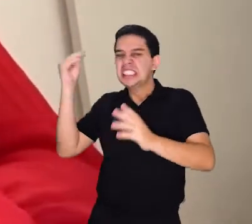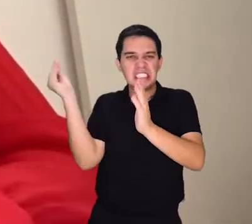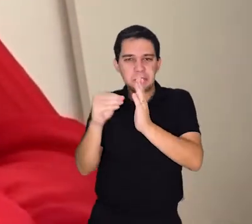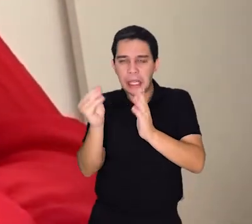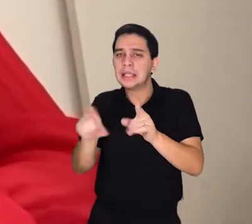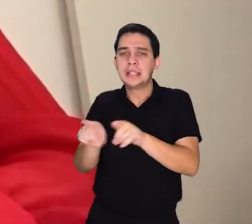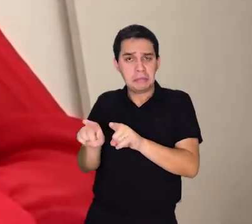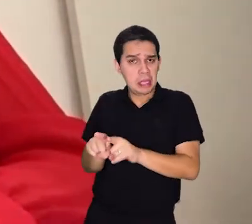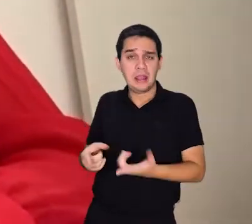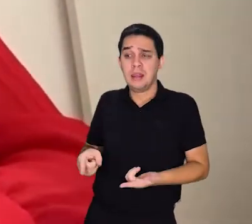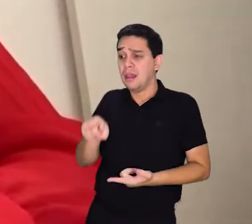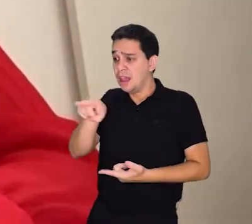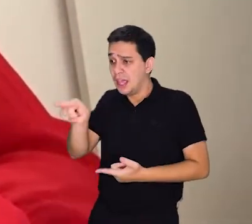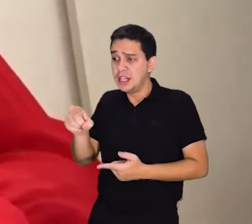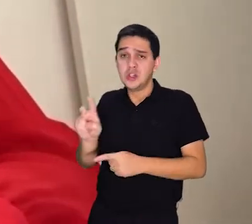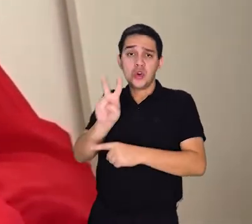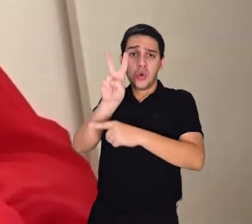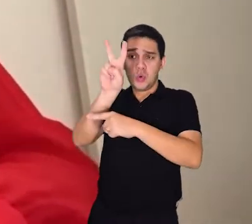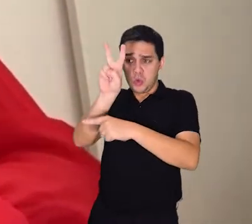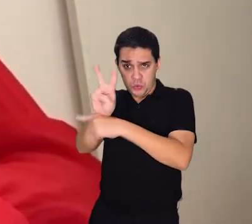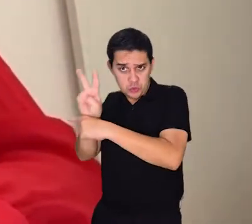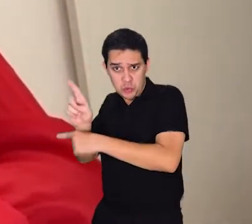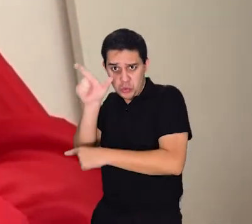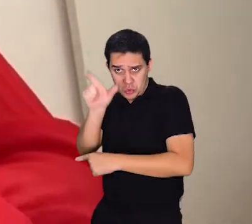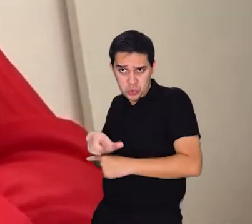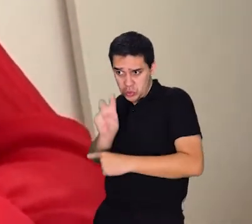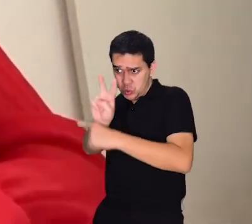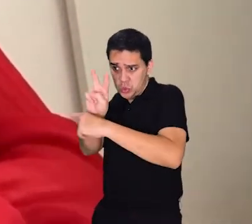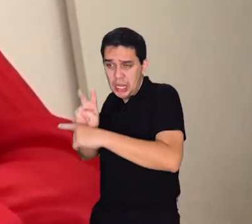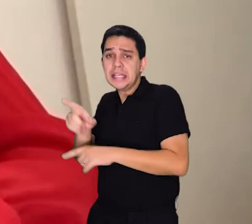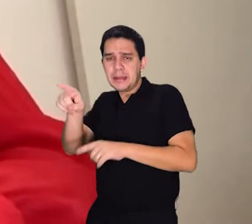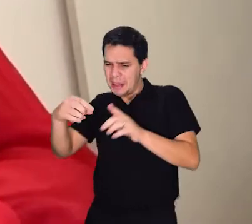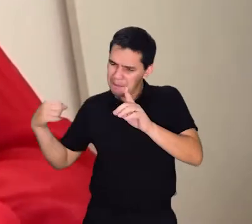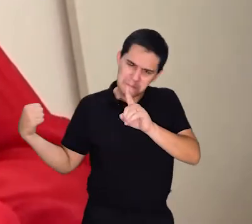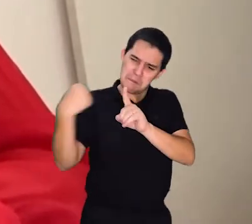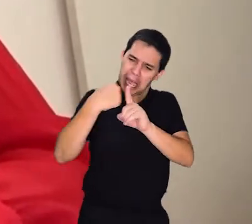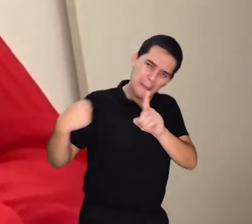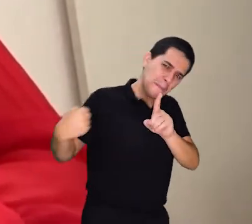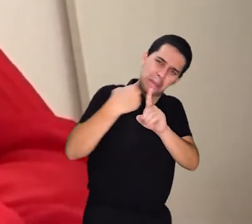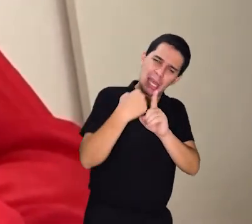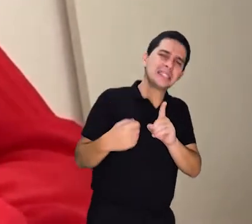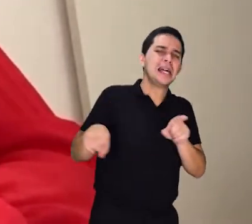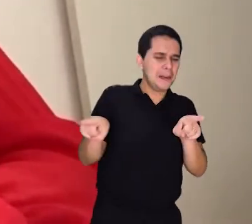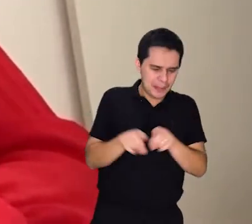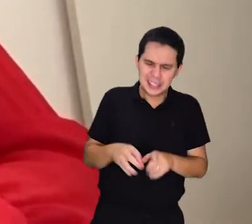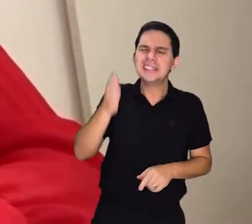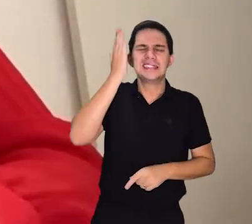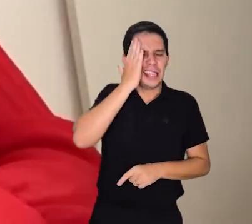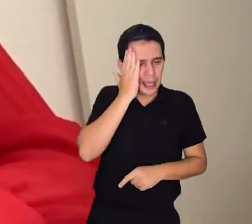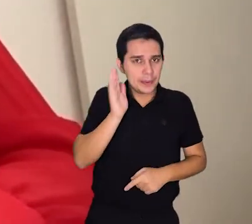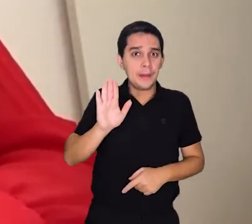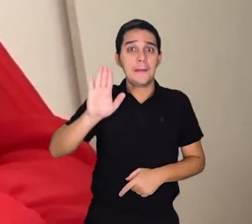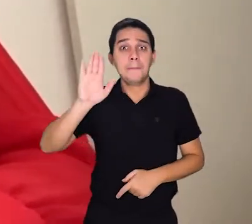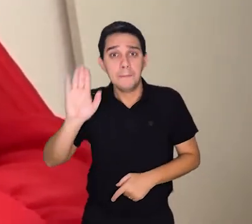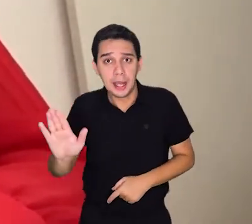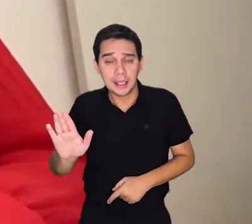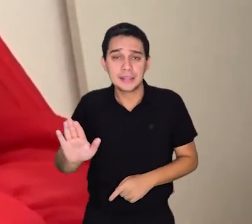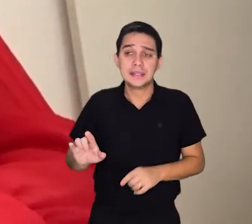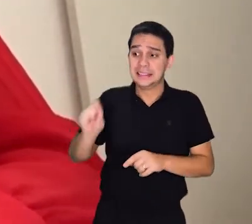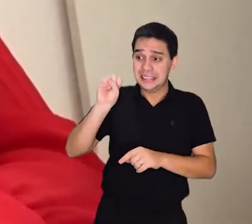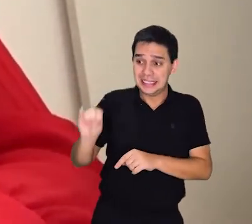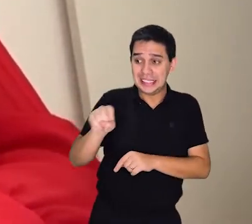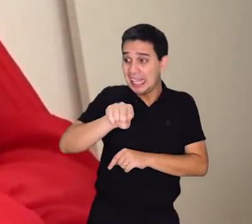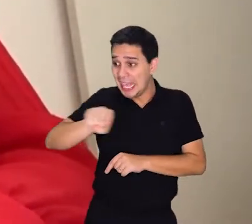os agentes com desrespeito, muitas vezes eles agridem e ameaçam esses agentes, mas para isso existem